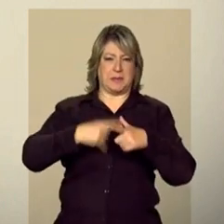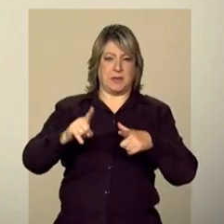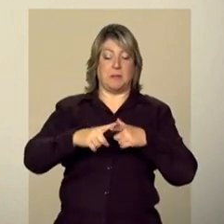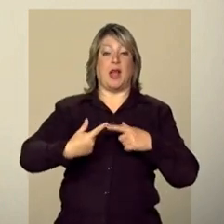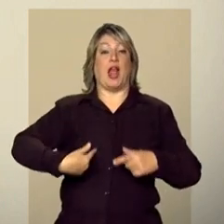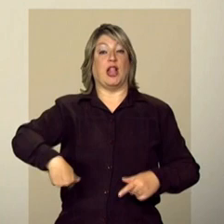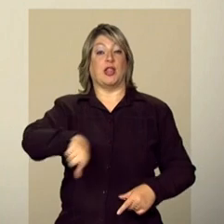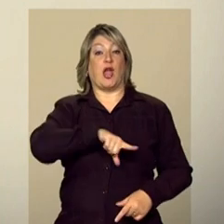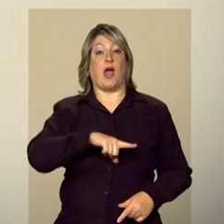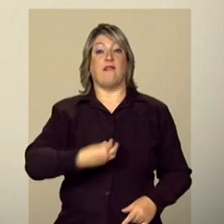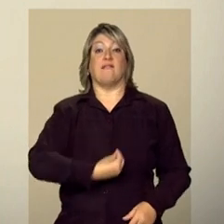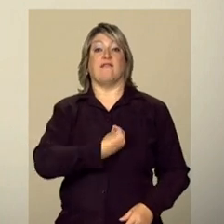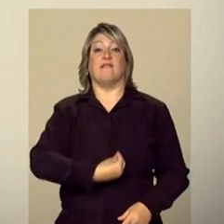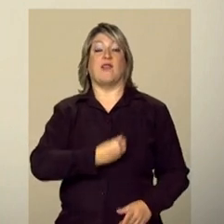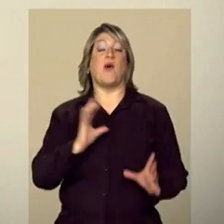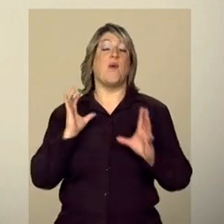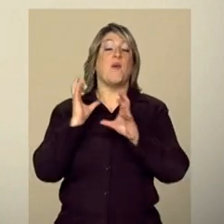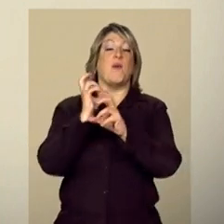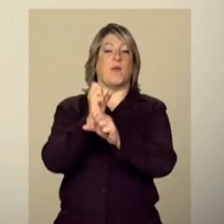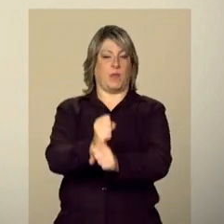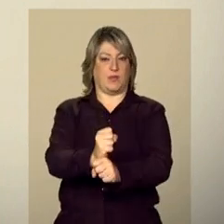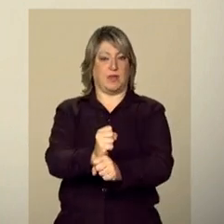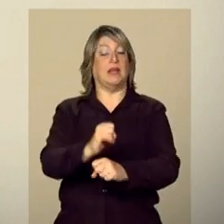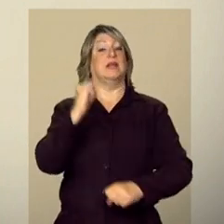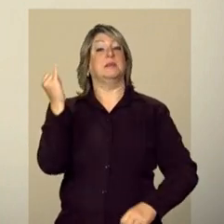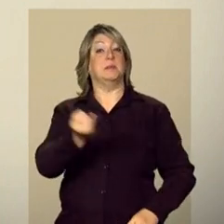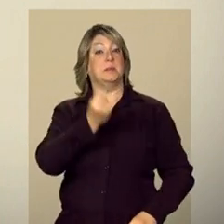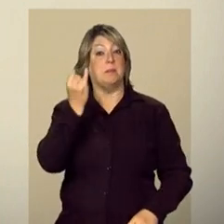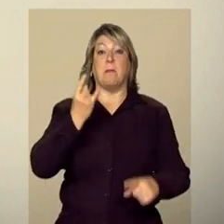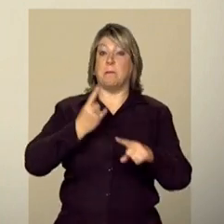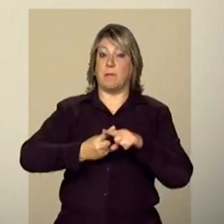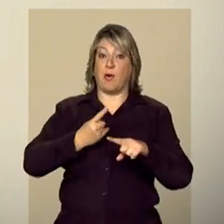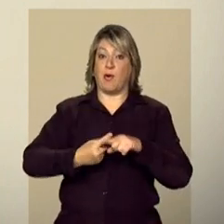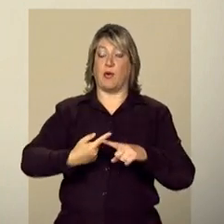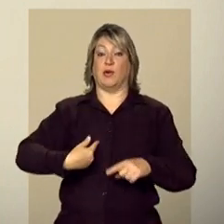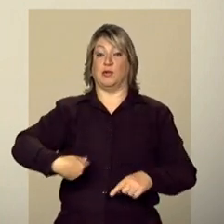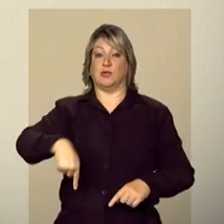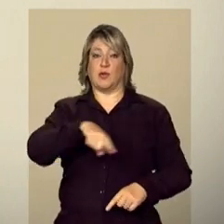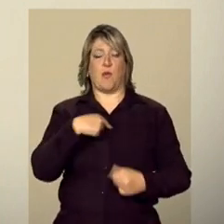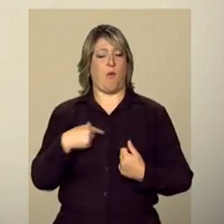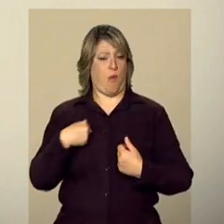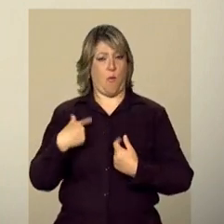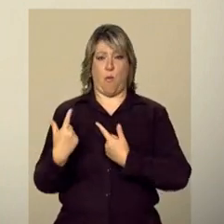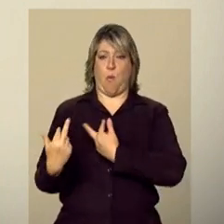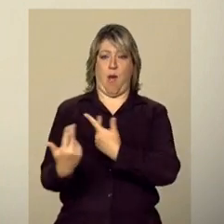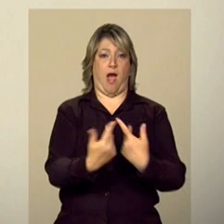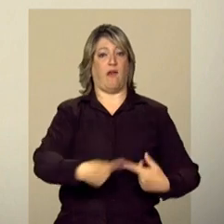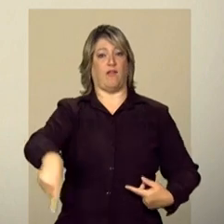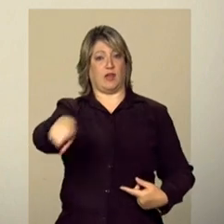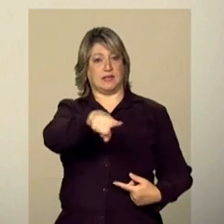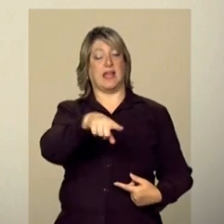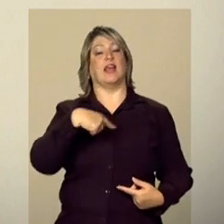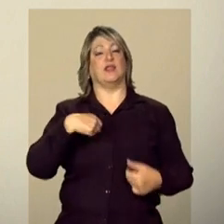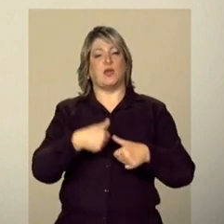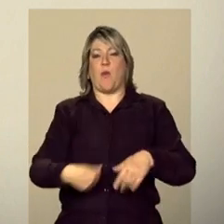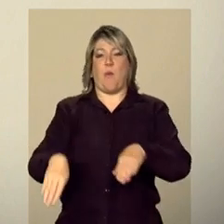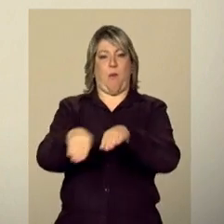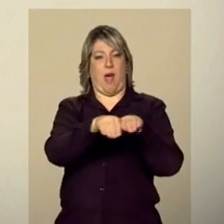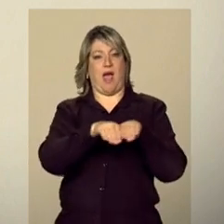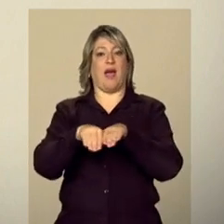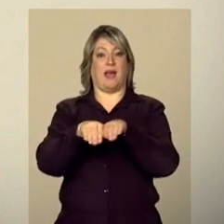da nossa identidade é importante porque sou igualzinho a você Estou em Pé de